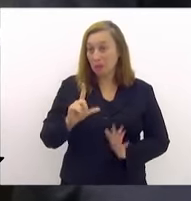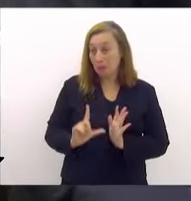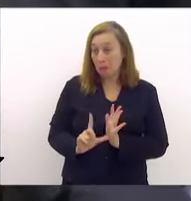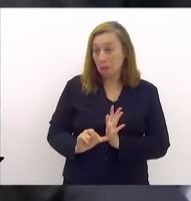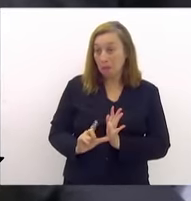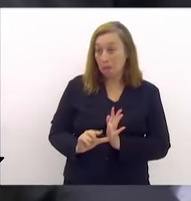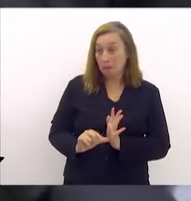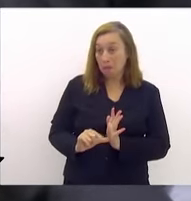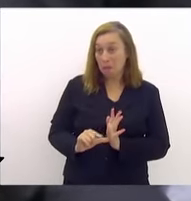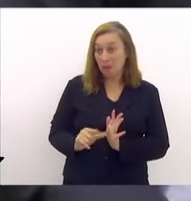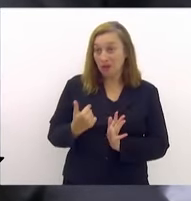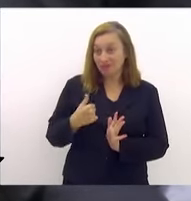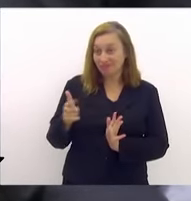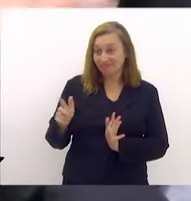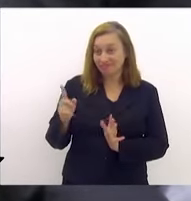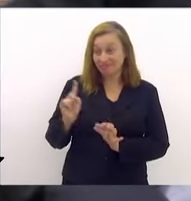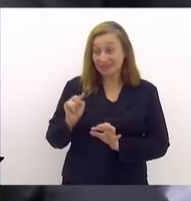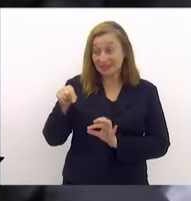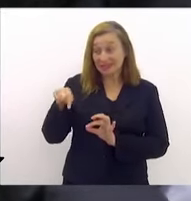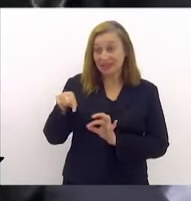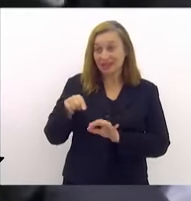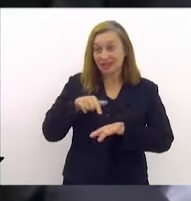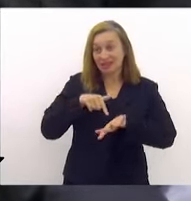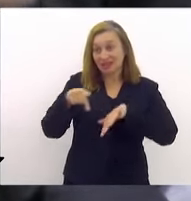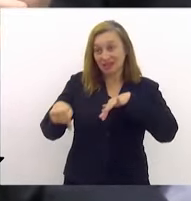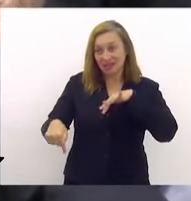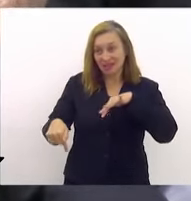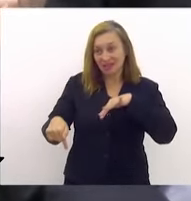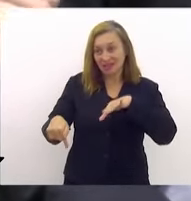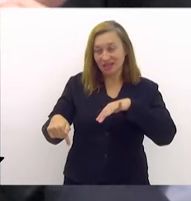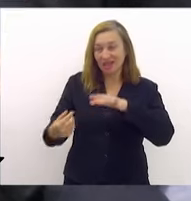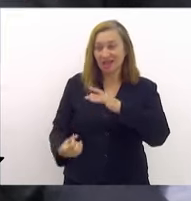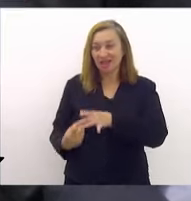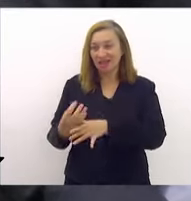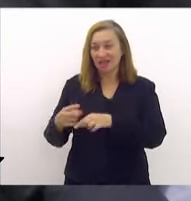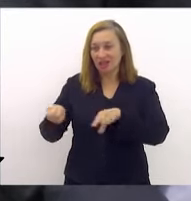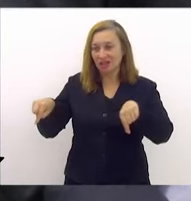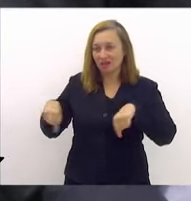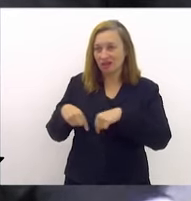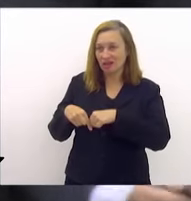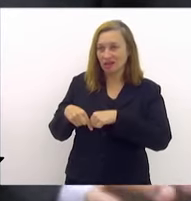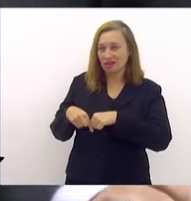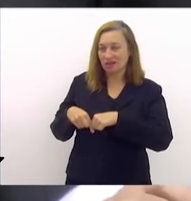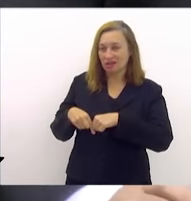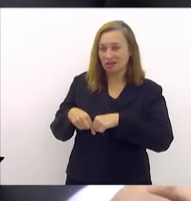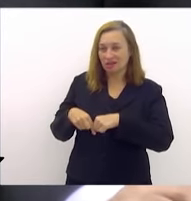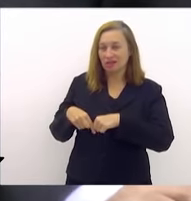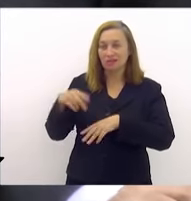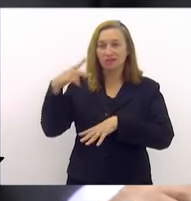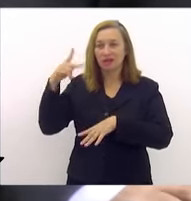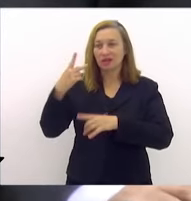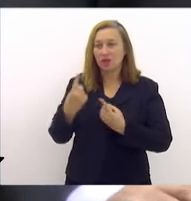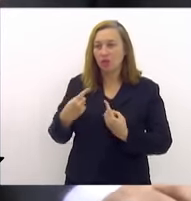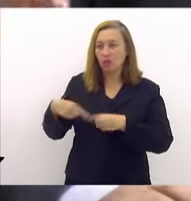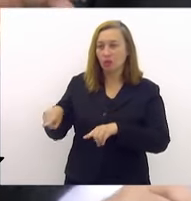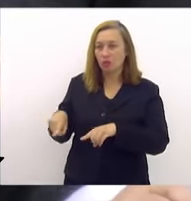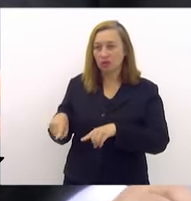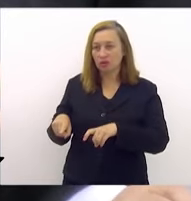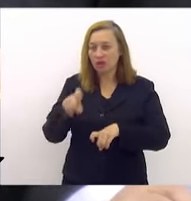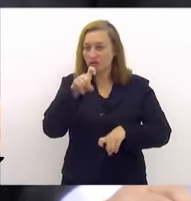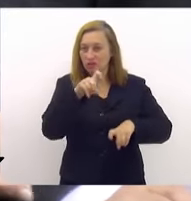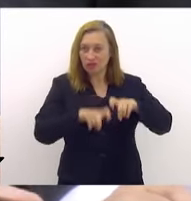meu atraso, porque eu estava lá embaixo fazendo a instalação da Frente Parlamentar de Combate à Pedofilia.